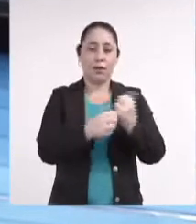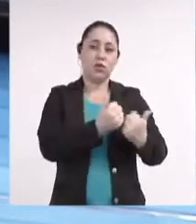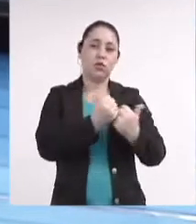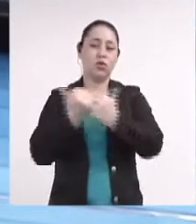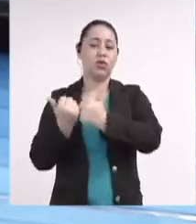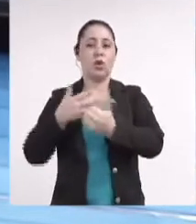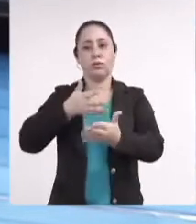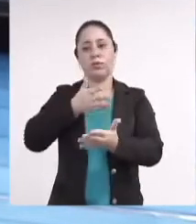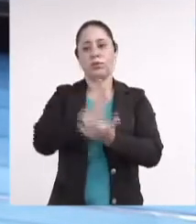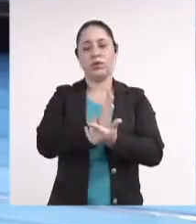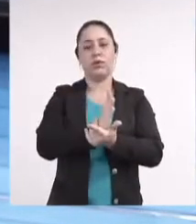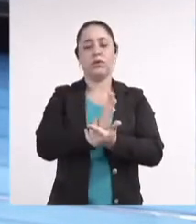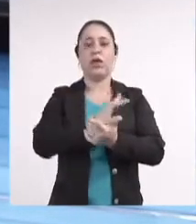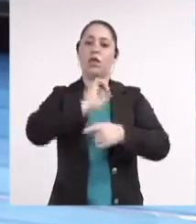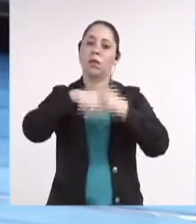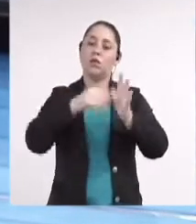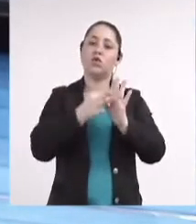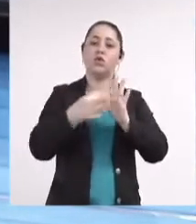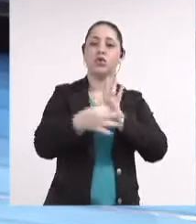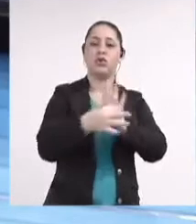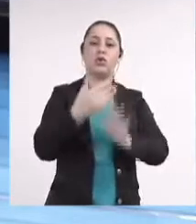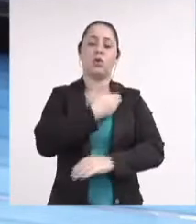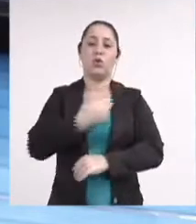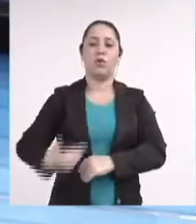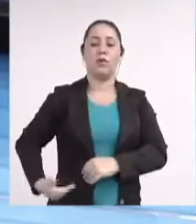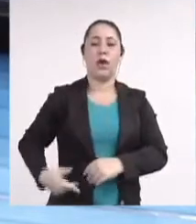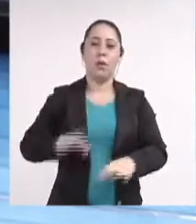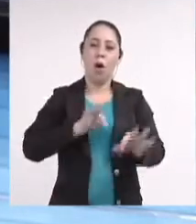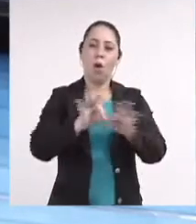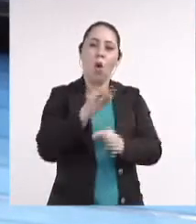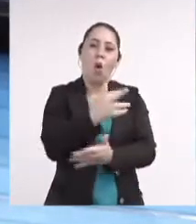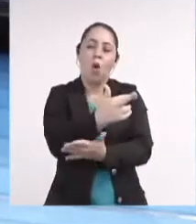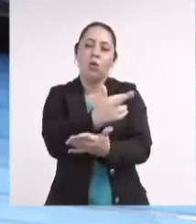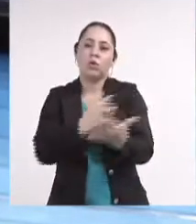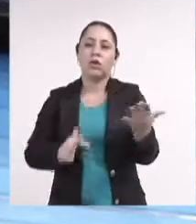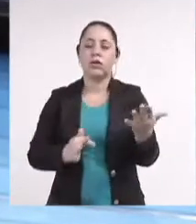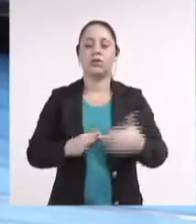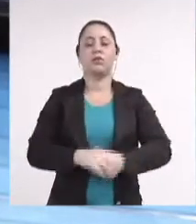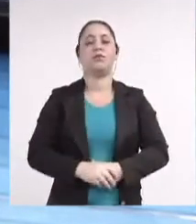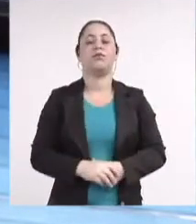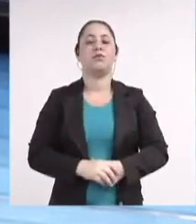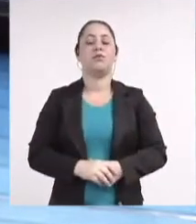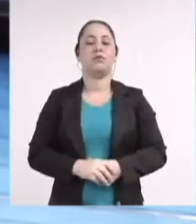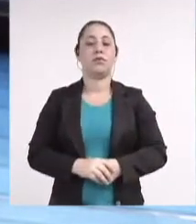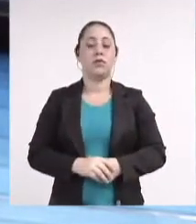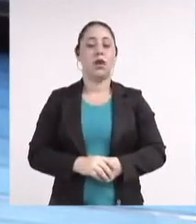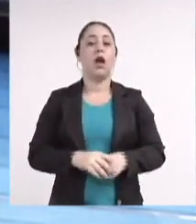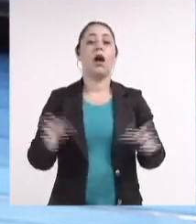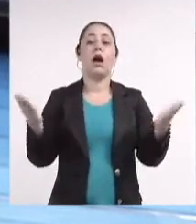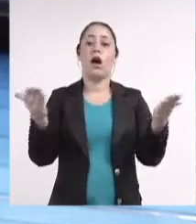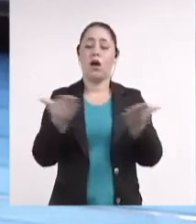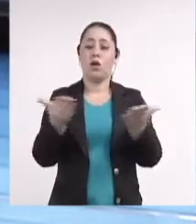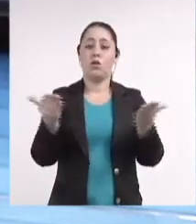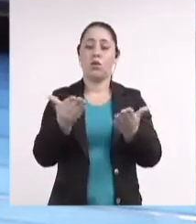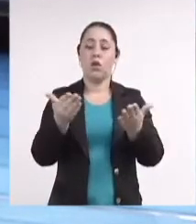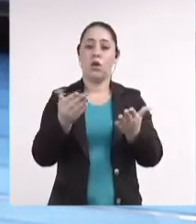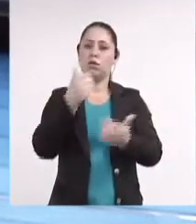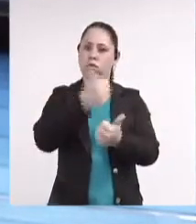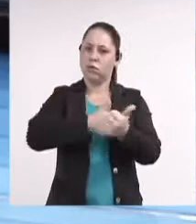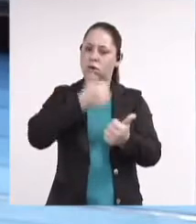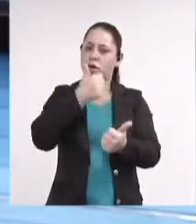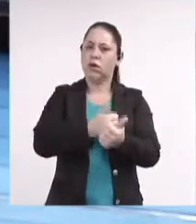foi aprovada após as sugestões do governo para aprimorar o texto do projeto. Assim, ficam obrigados os